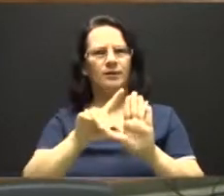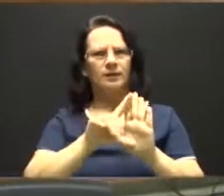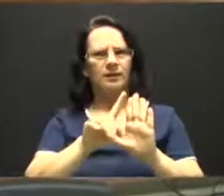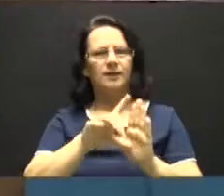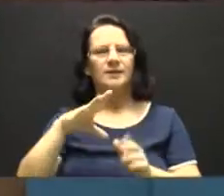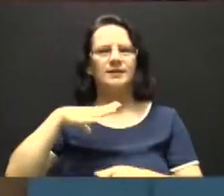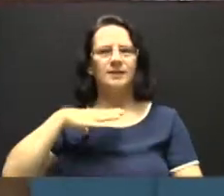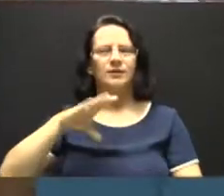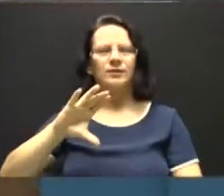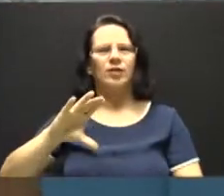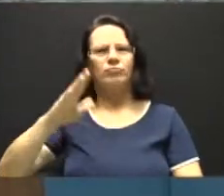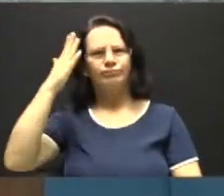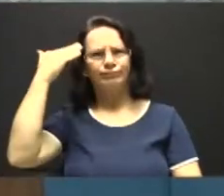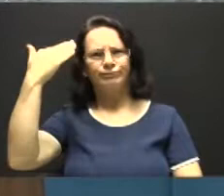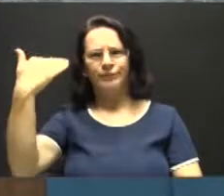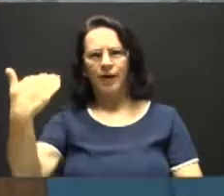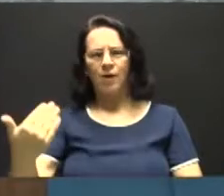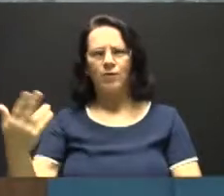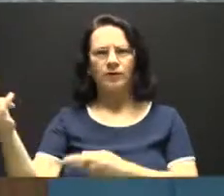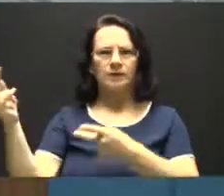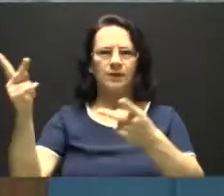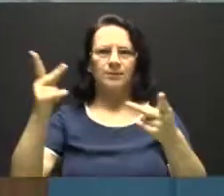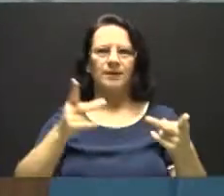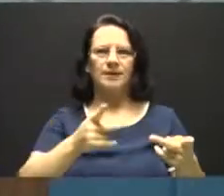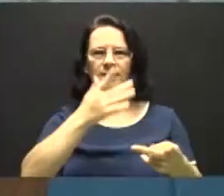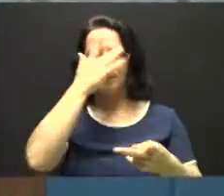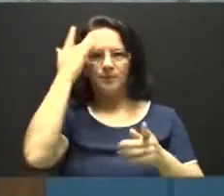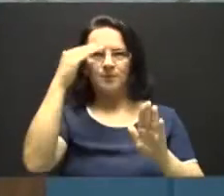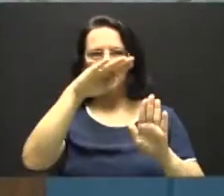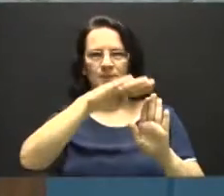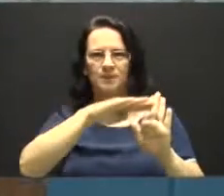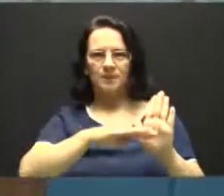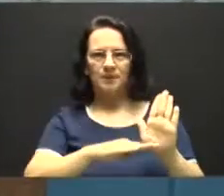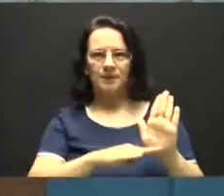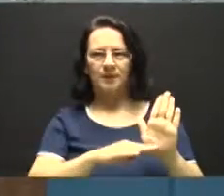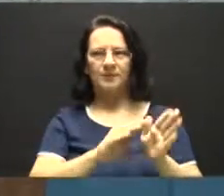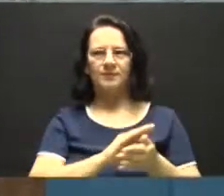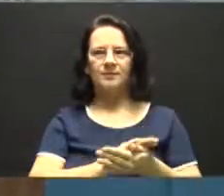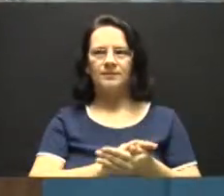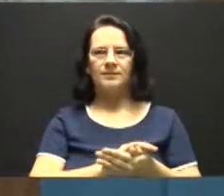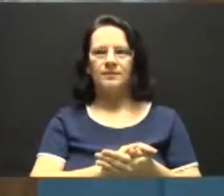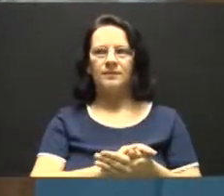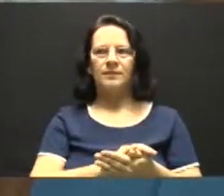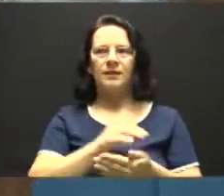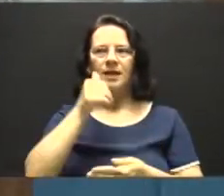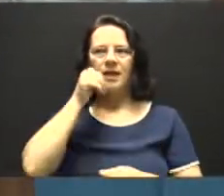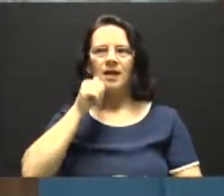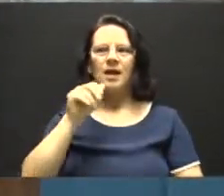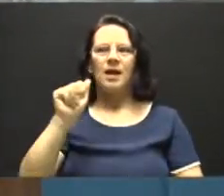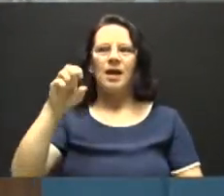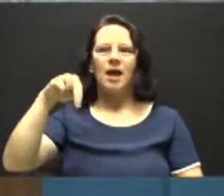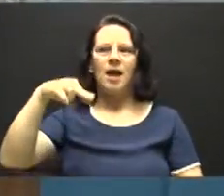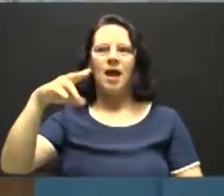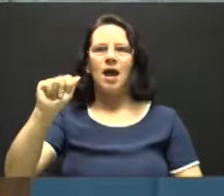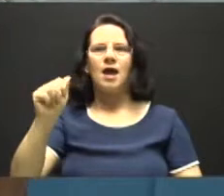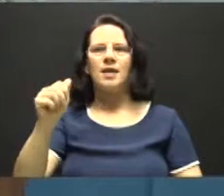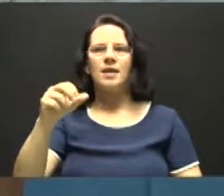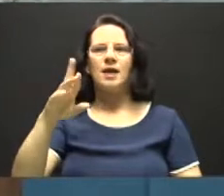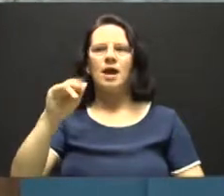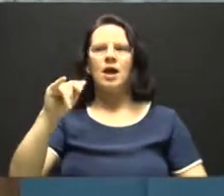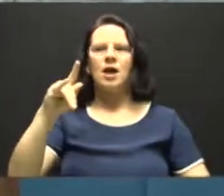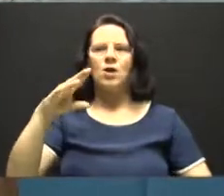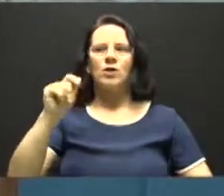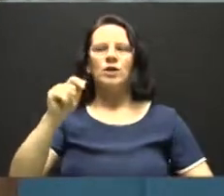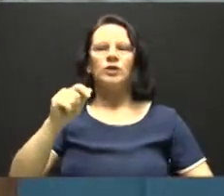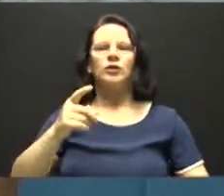cubatão tem a honra de anunciar a presença das seguintes autoridades ana carolina riso diretora financeira